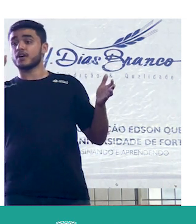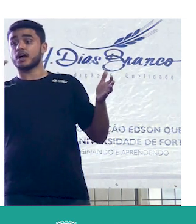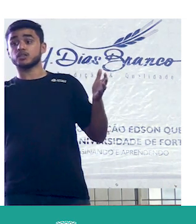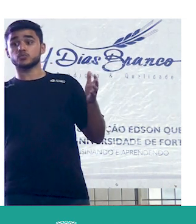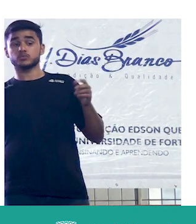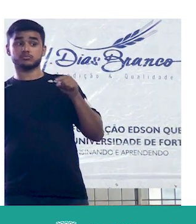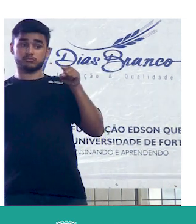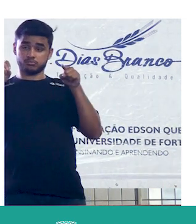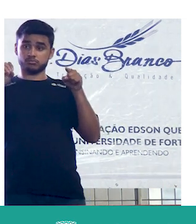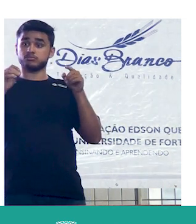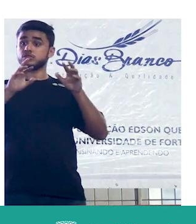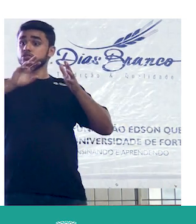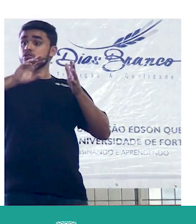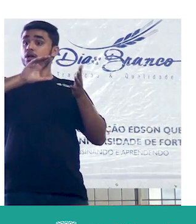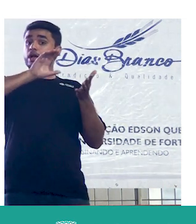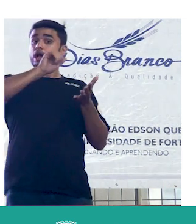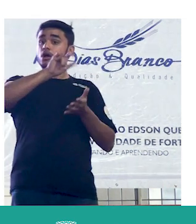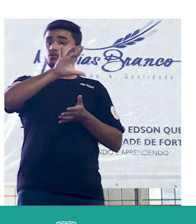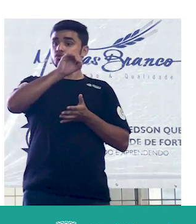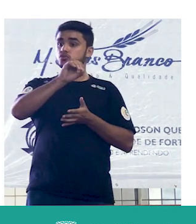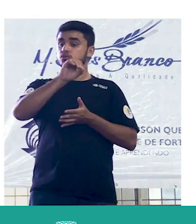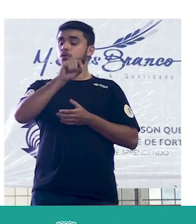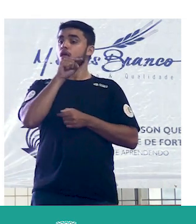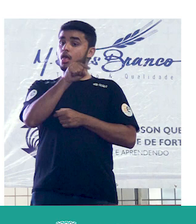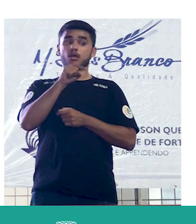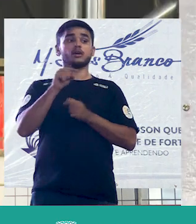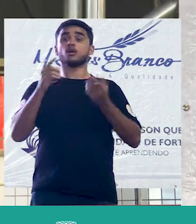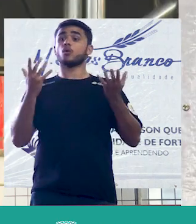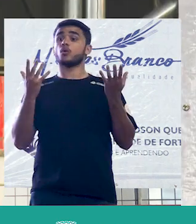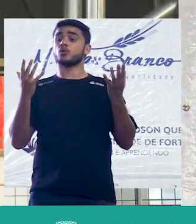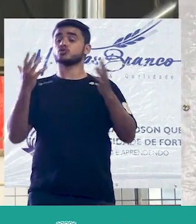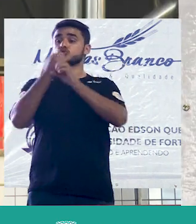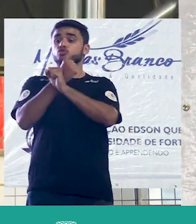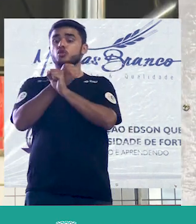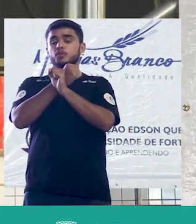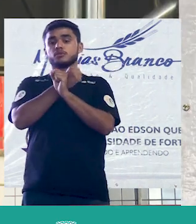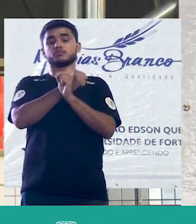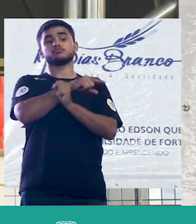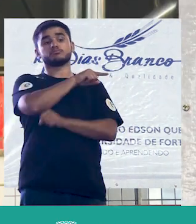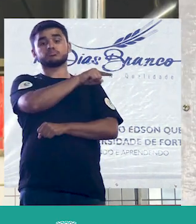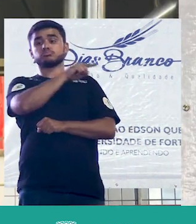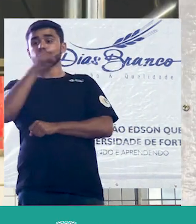massa total dos íons. Então, como ele quer a massa total, você soma